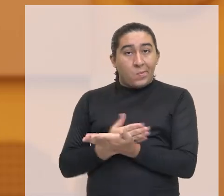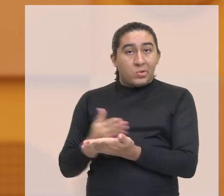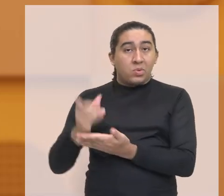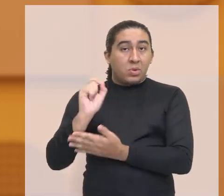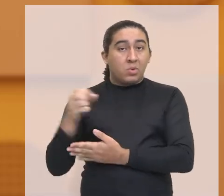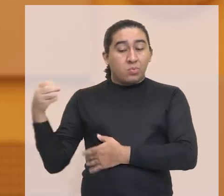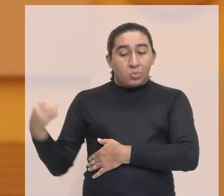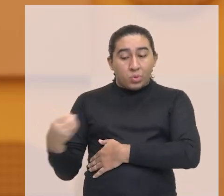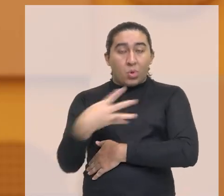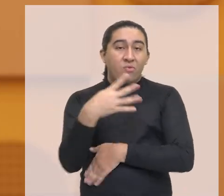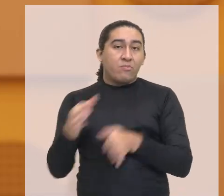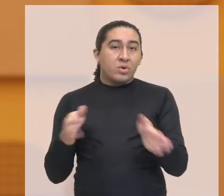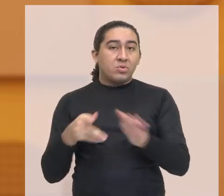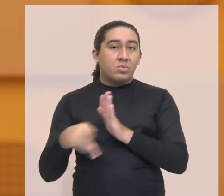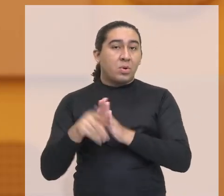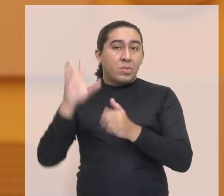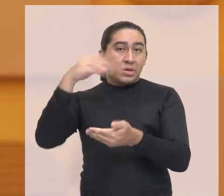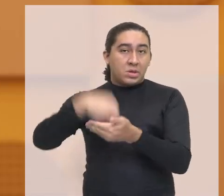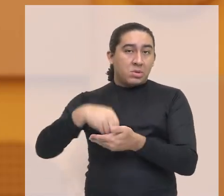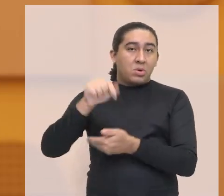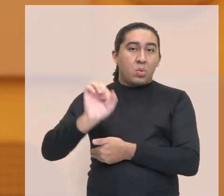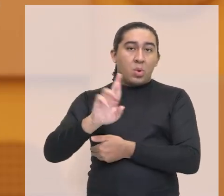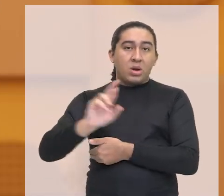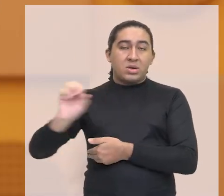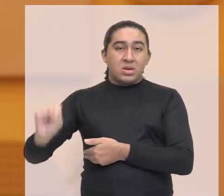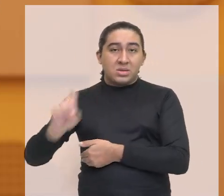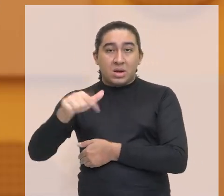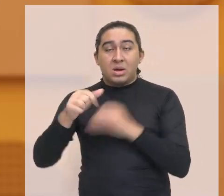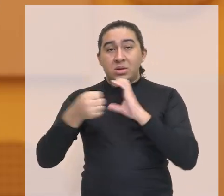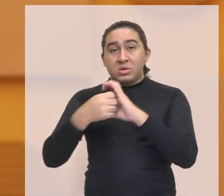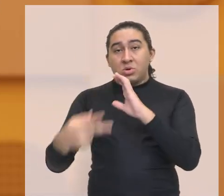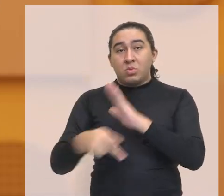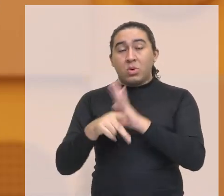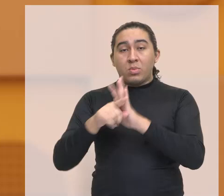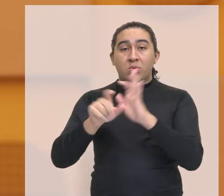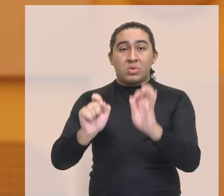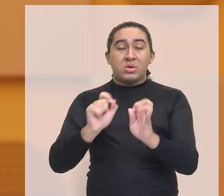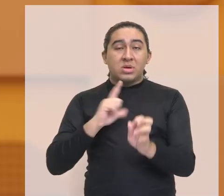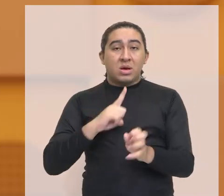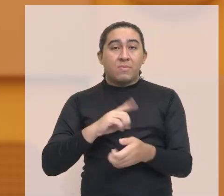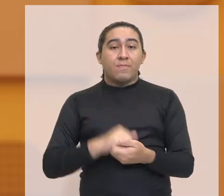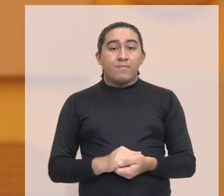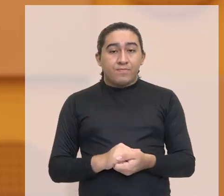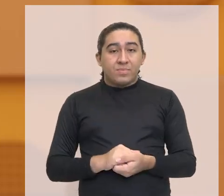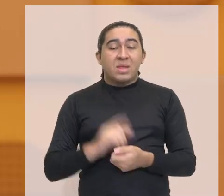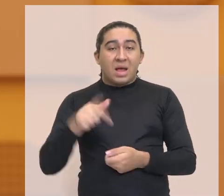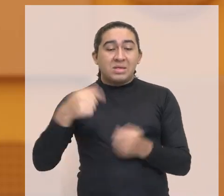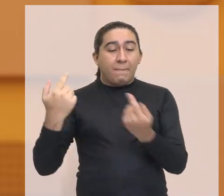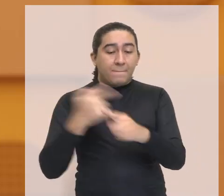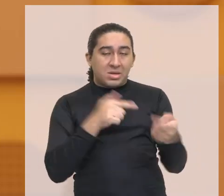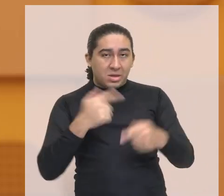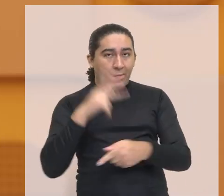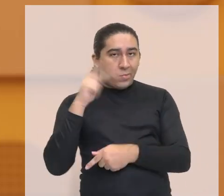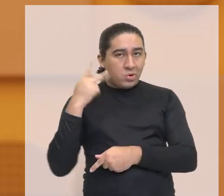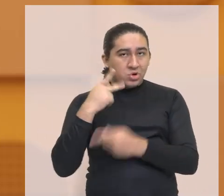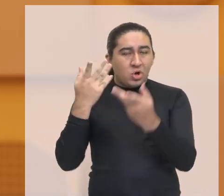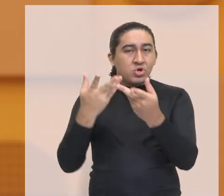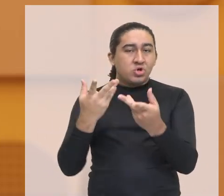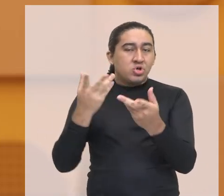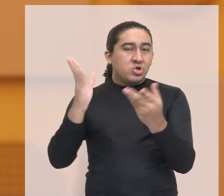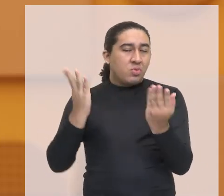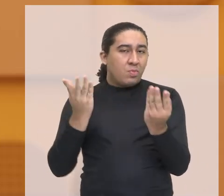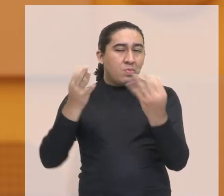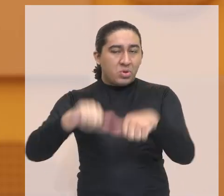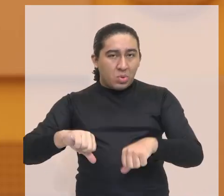uma nova era dentro da União Soviética, era caracterizada pelo afrouxamento das perseguições políticas. Mas depois que o